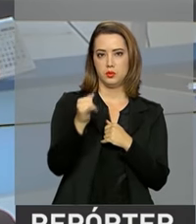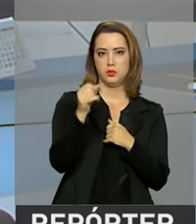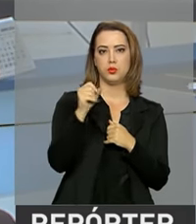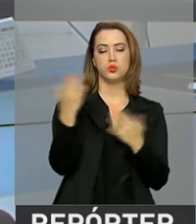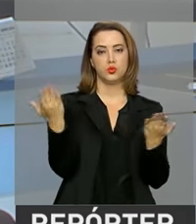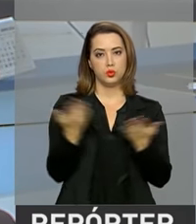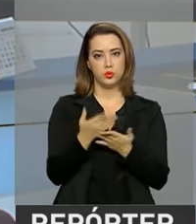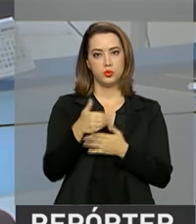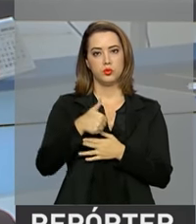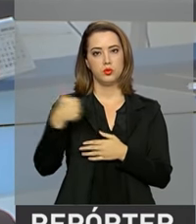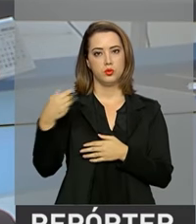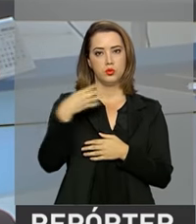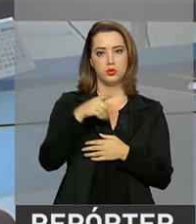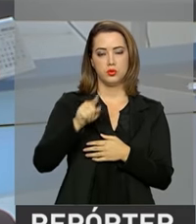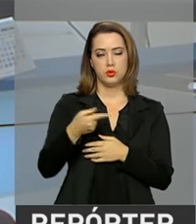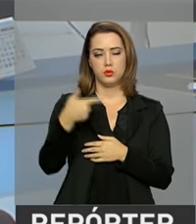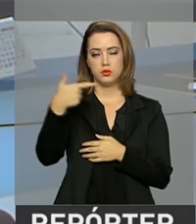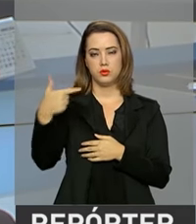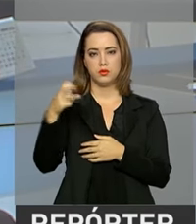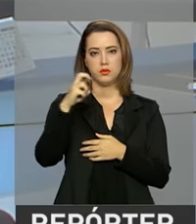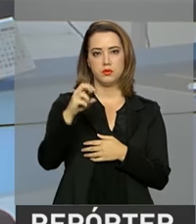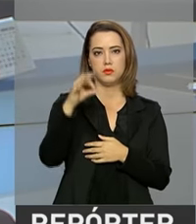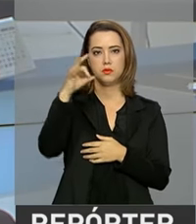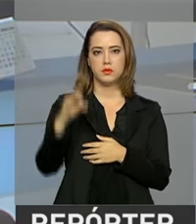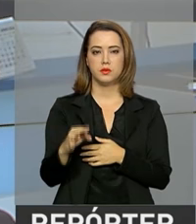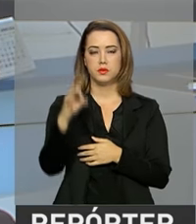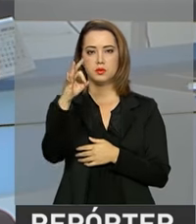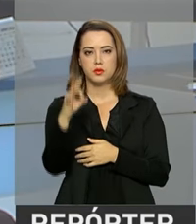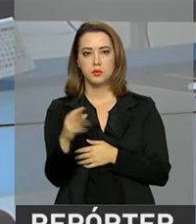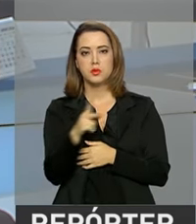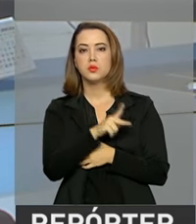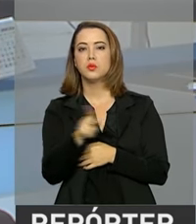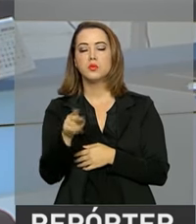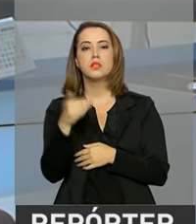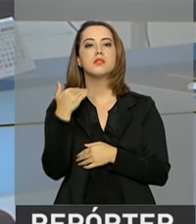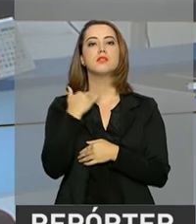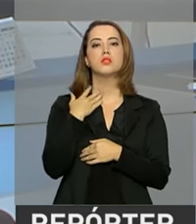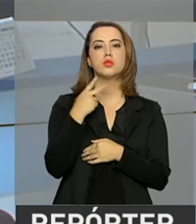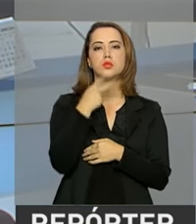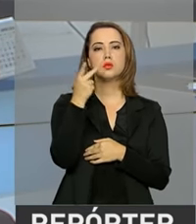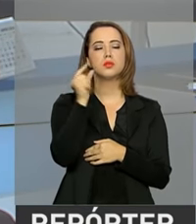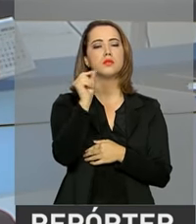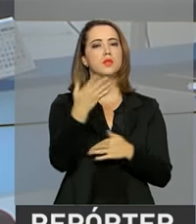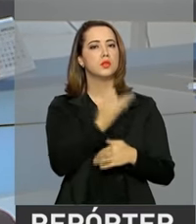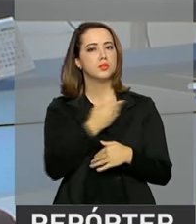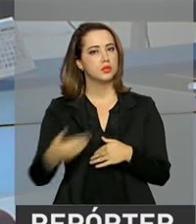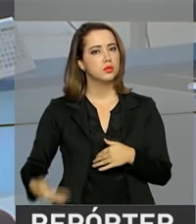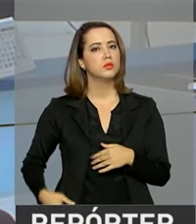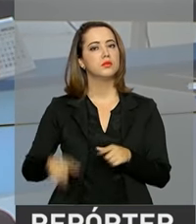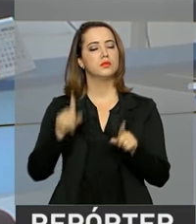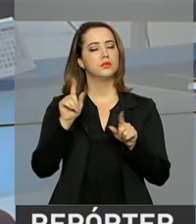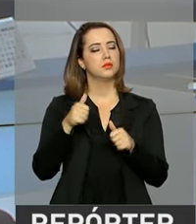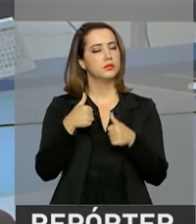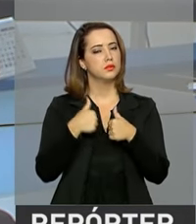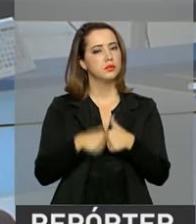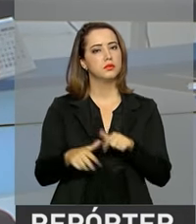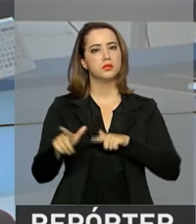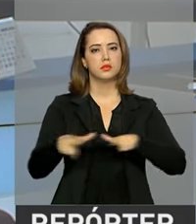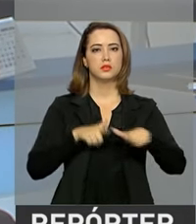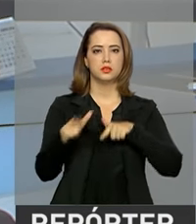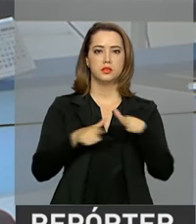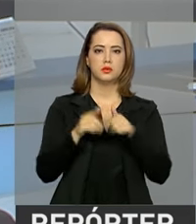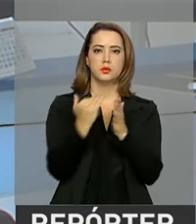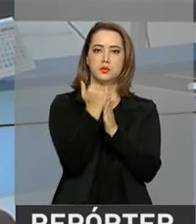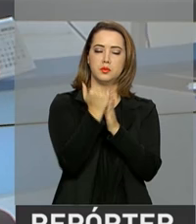em 14,25%, o presidente do Banco Central disse que o governo está trabalhando para a redução da Selic, mas que isso tem